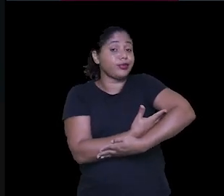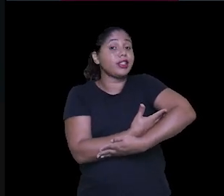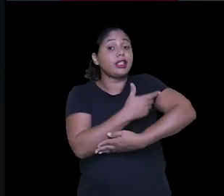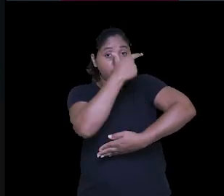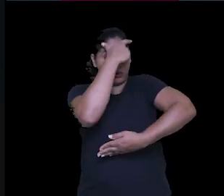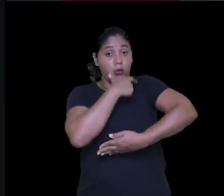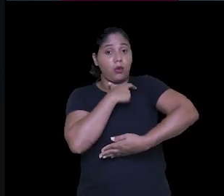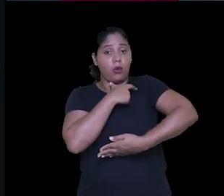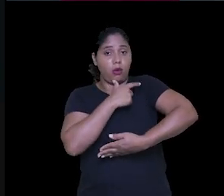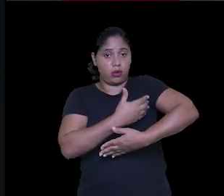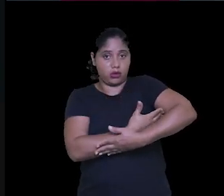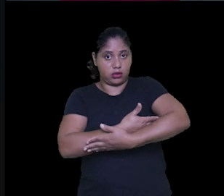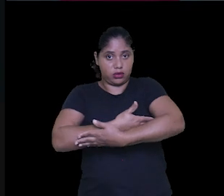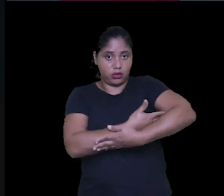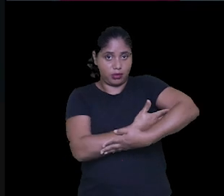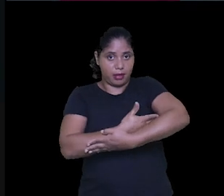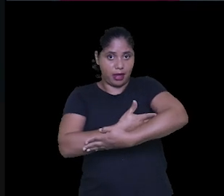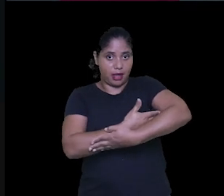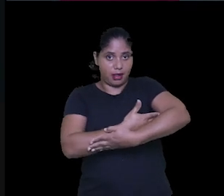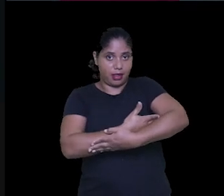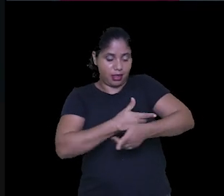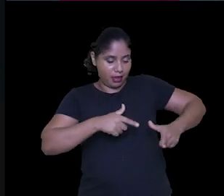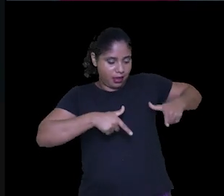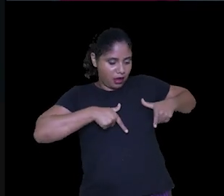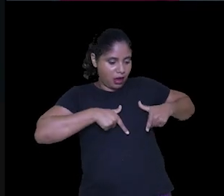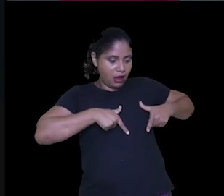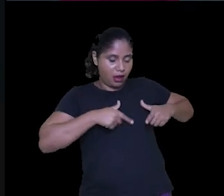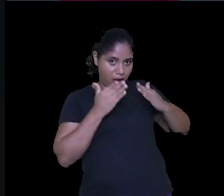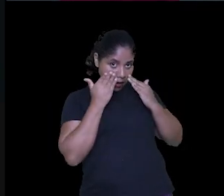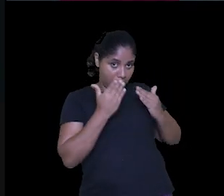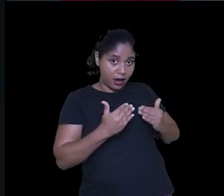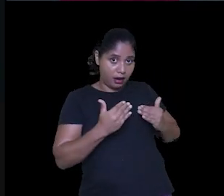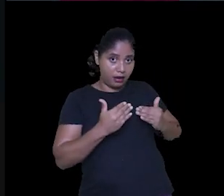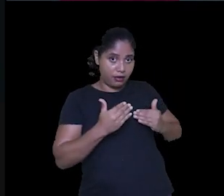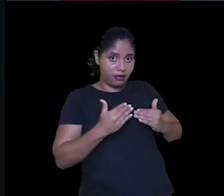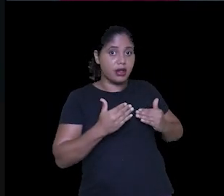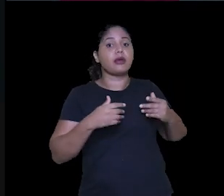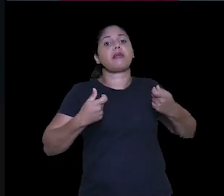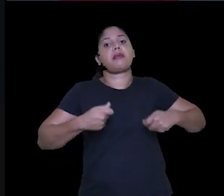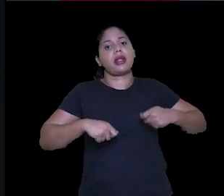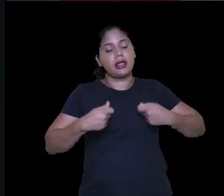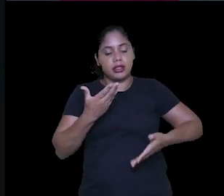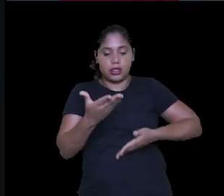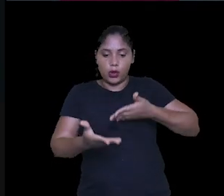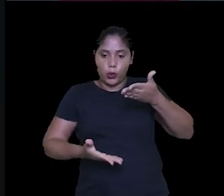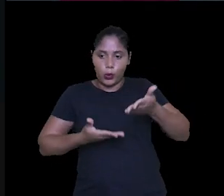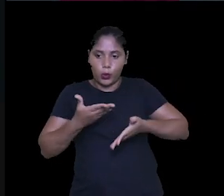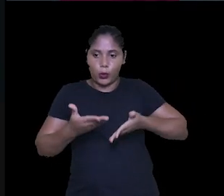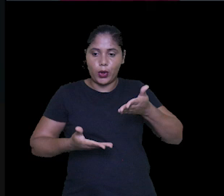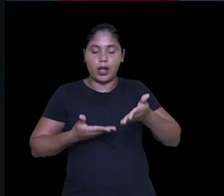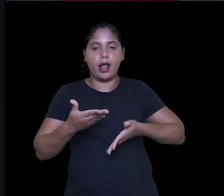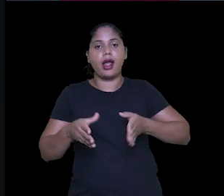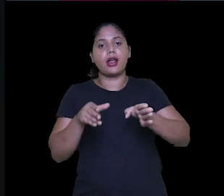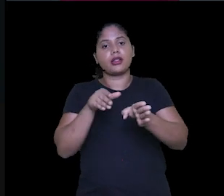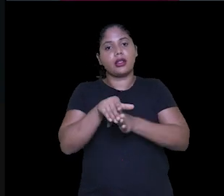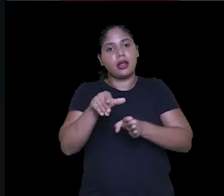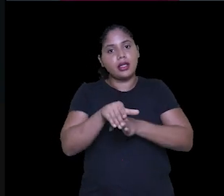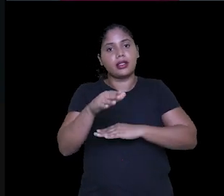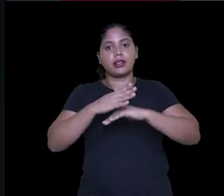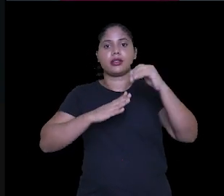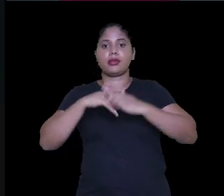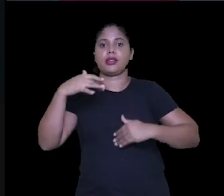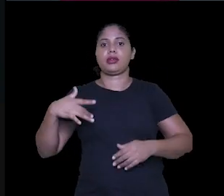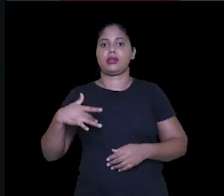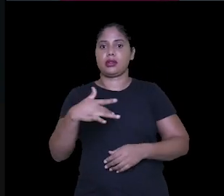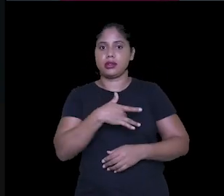realidade. Abordar problemas comuns, como engurgitamento, fissuras mamilares, mastite, baixa produção de